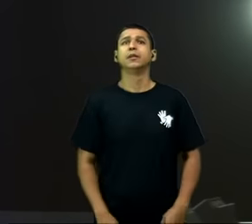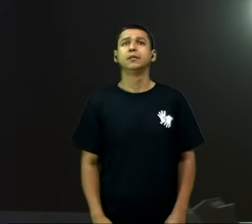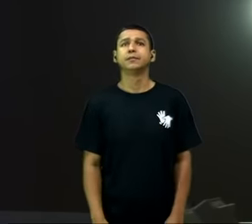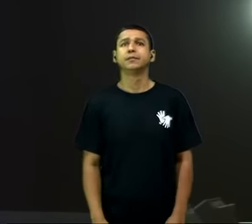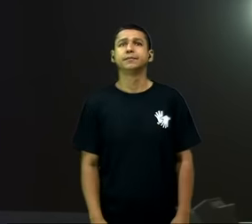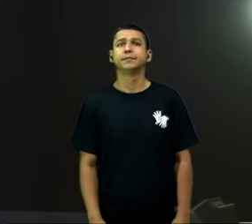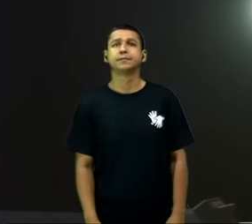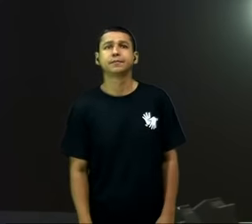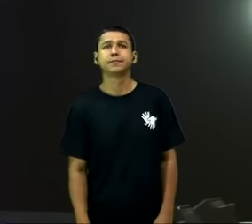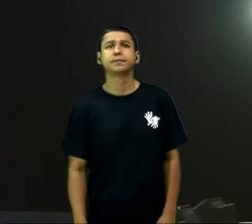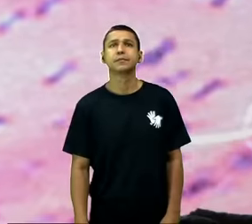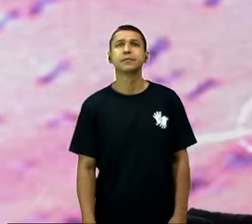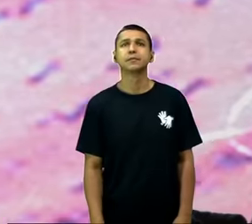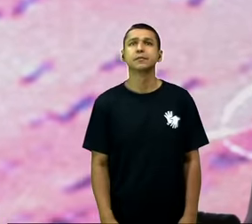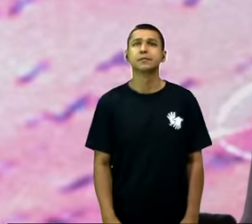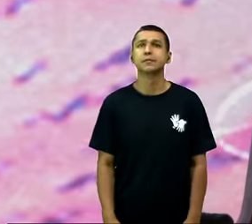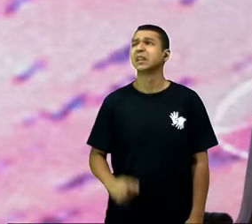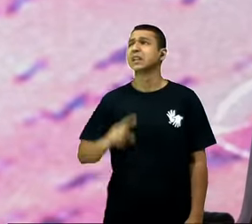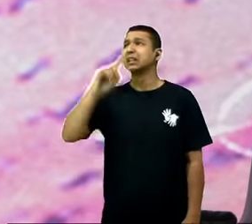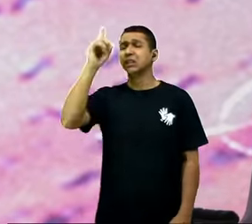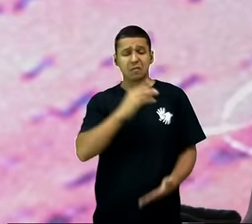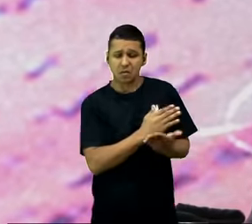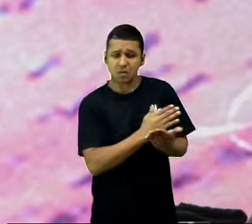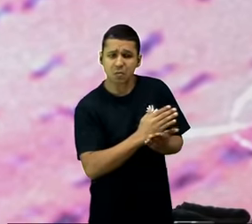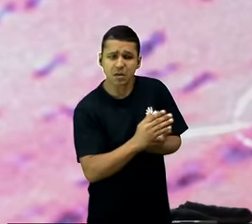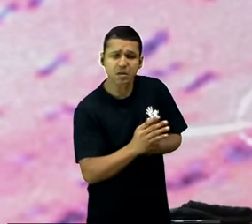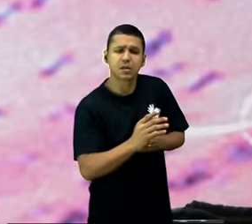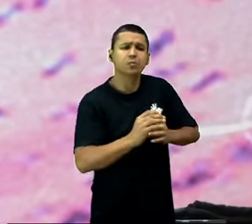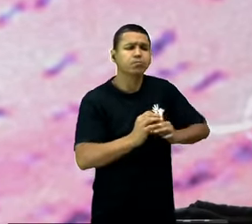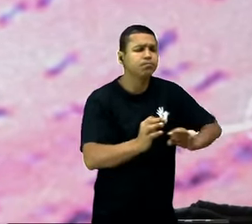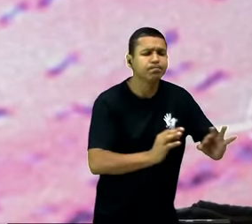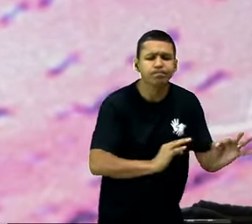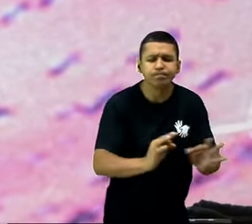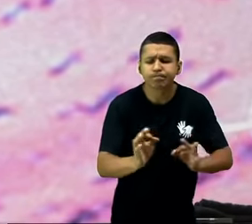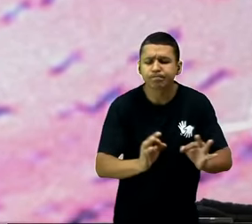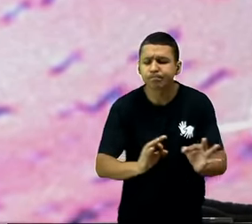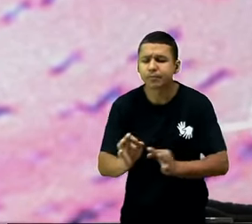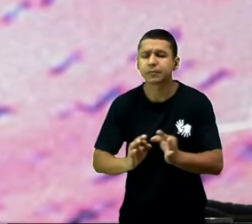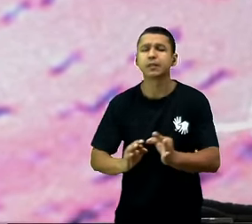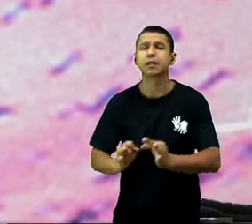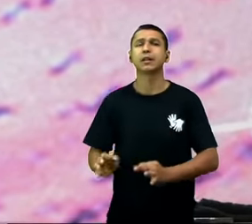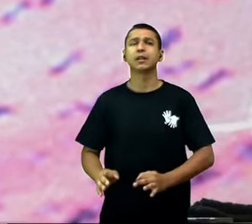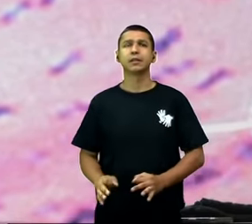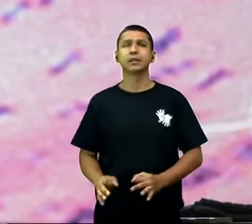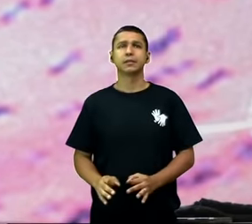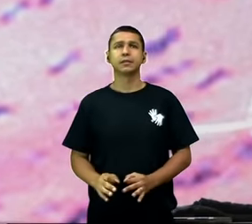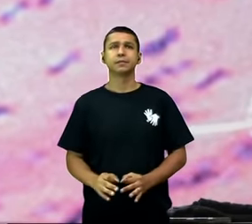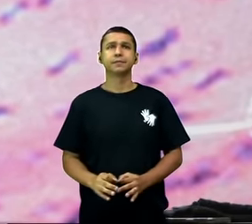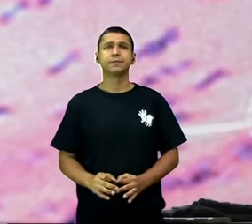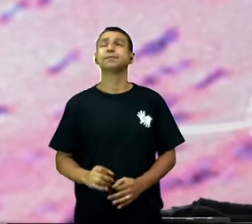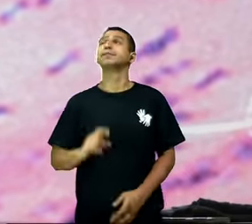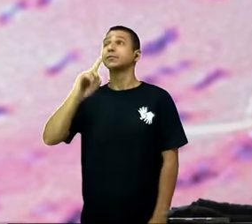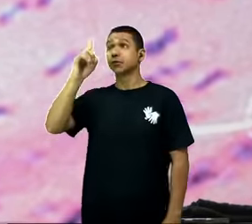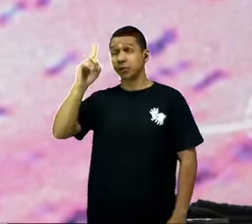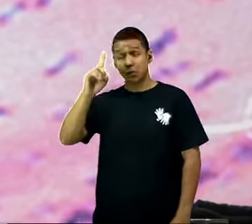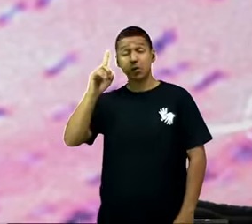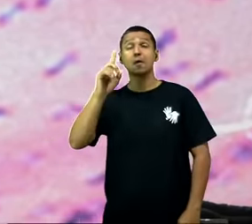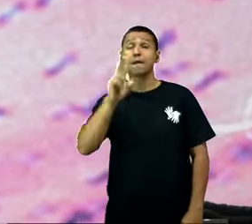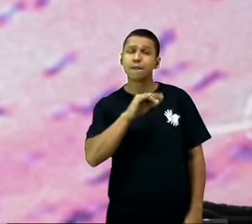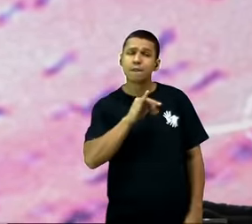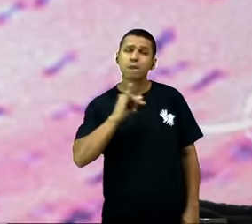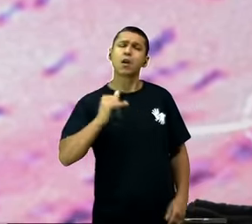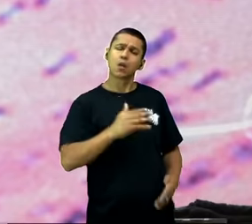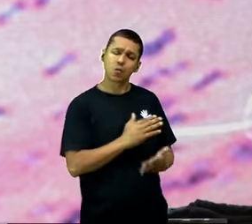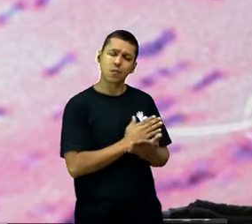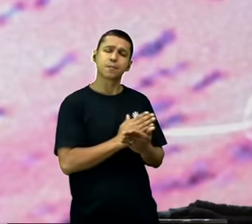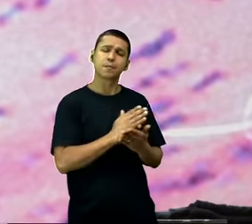Irmão, Deus agora vai começar a arrumar as coisas dentro de Abraão. Vou repetir: Deus vai começar a arrumar as coisas